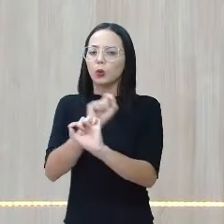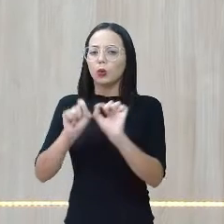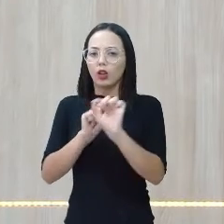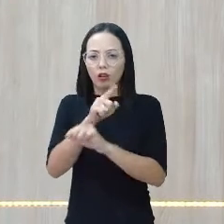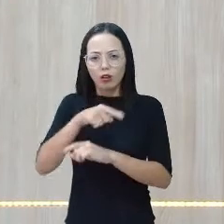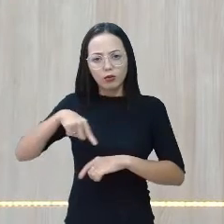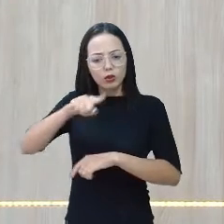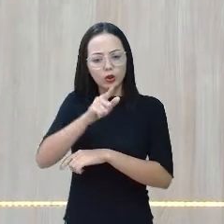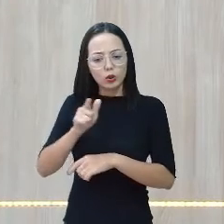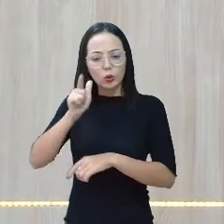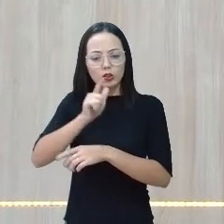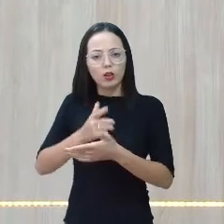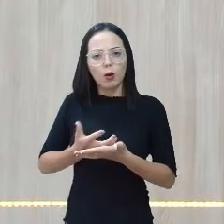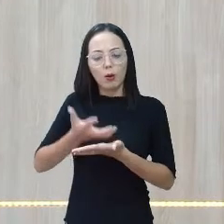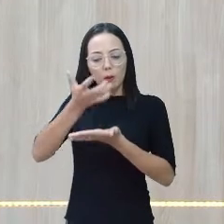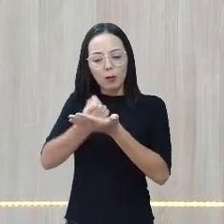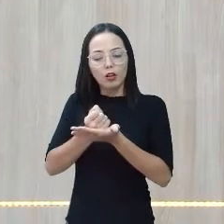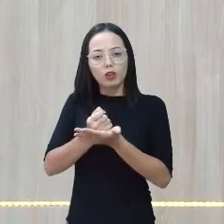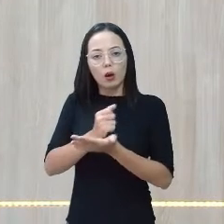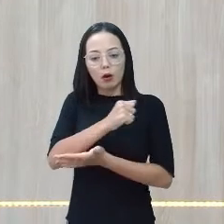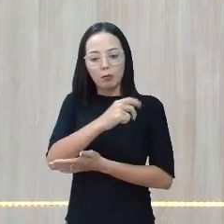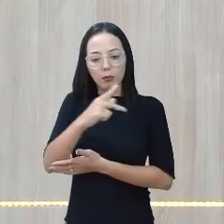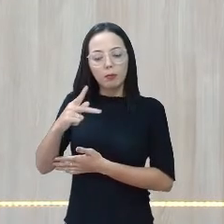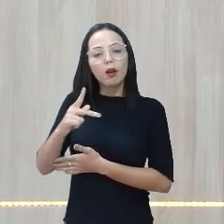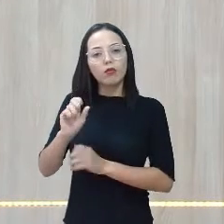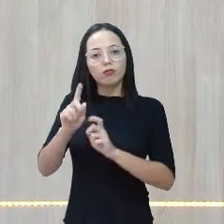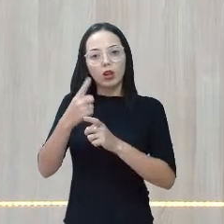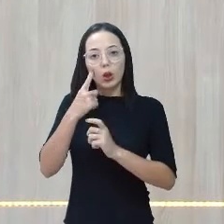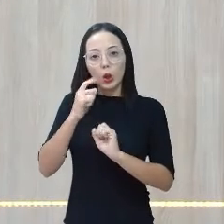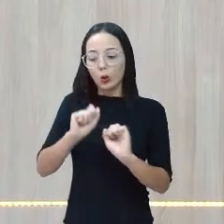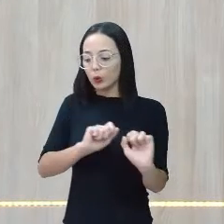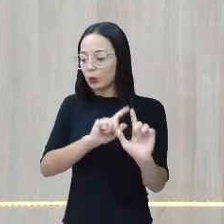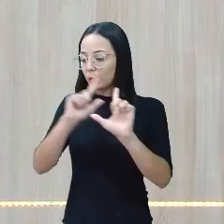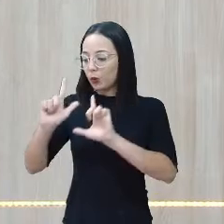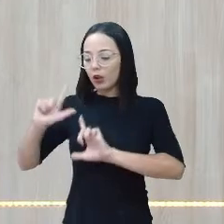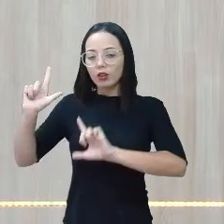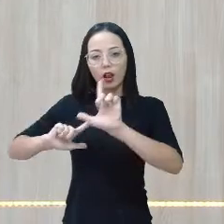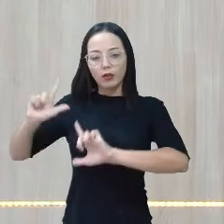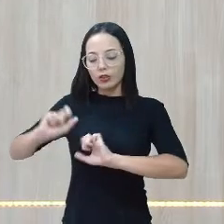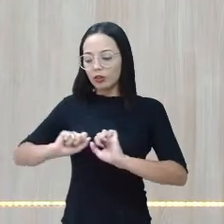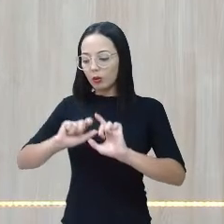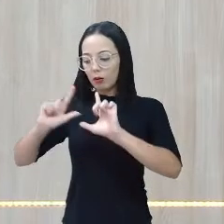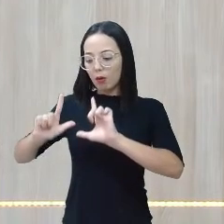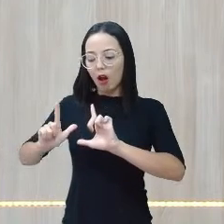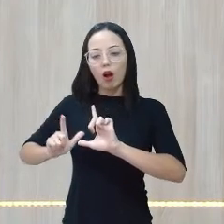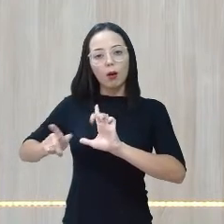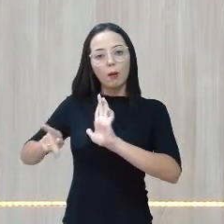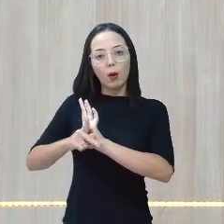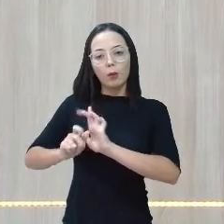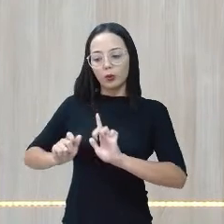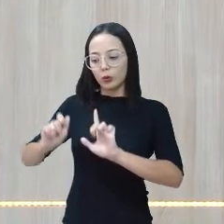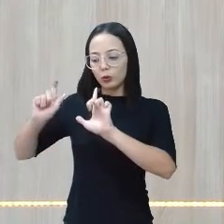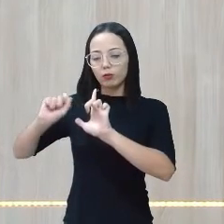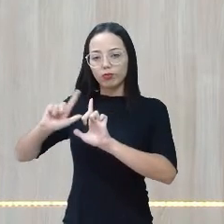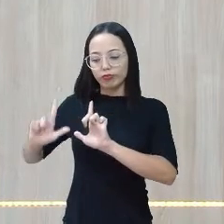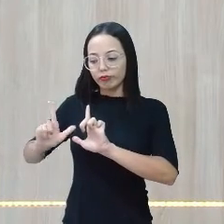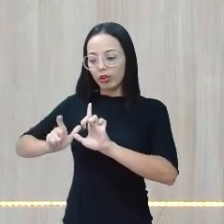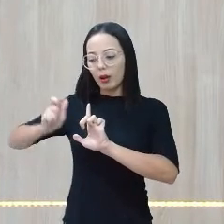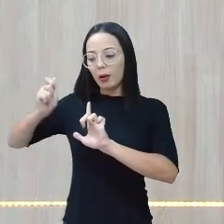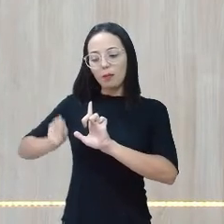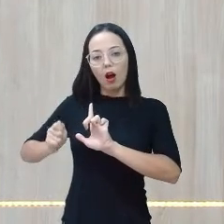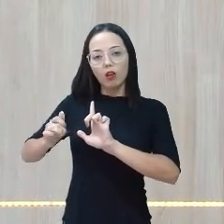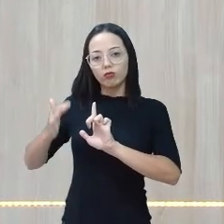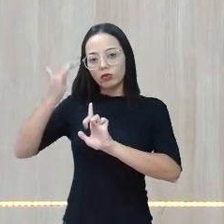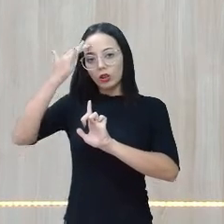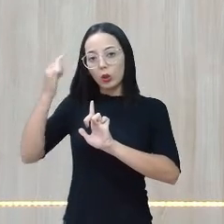façam o download, né, do aplicativo. Você deve estar vendo aí na TV nesse momento um QR Code.